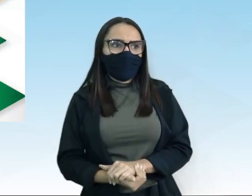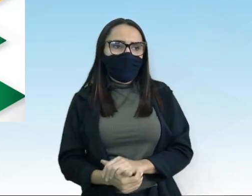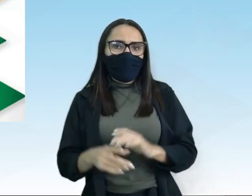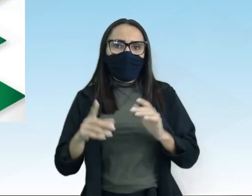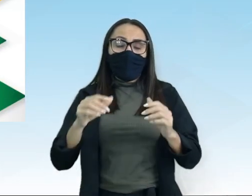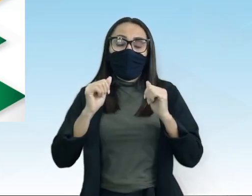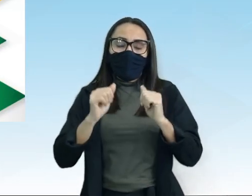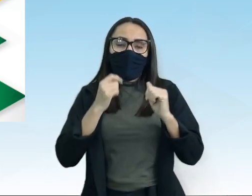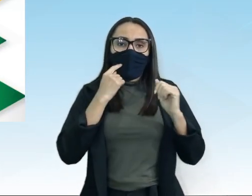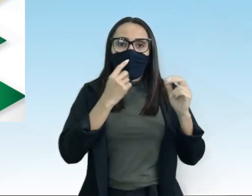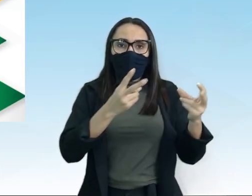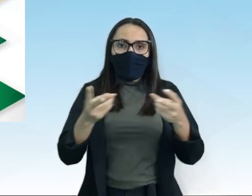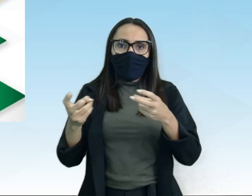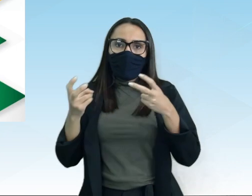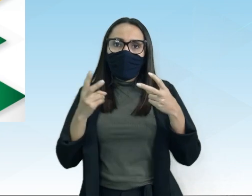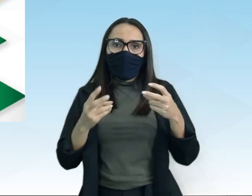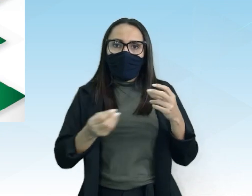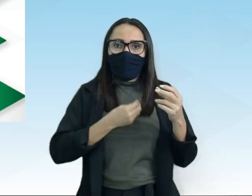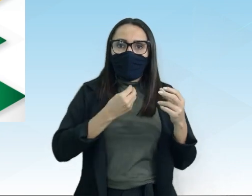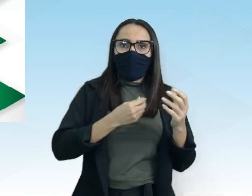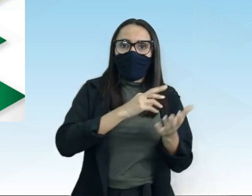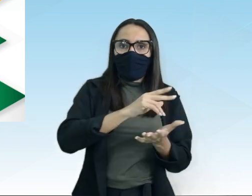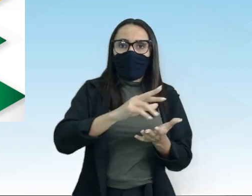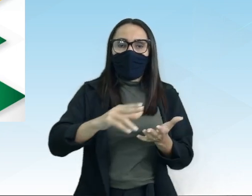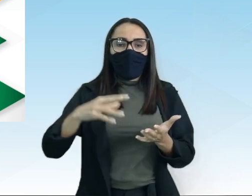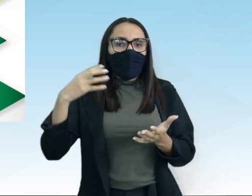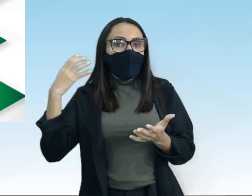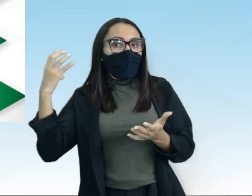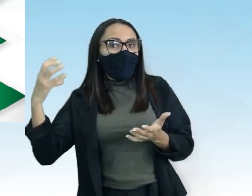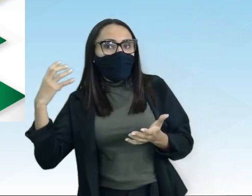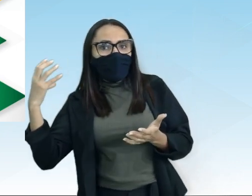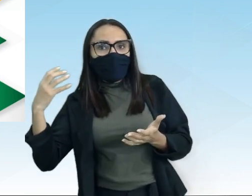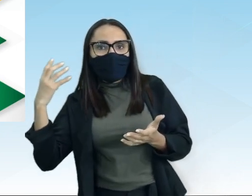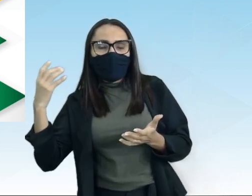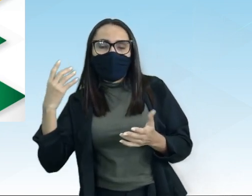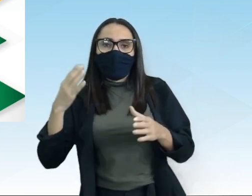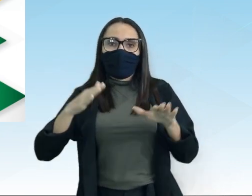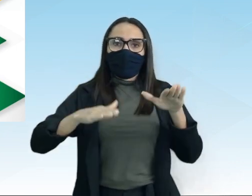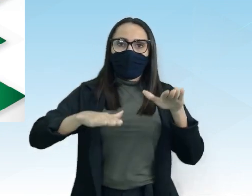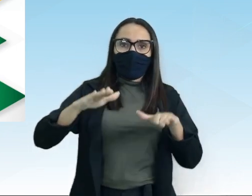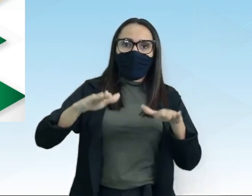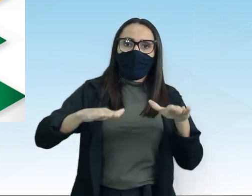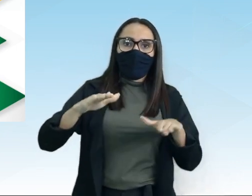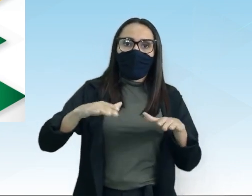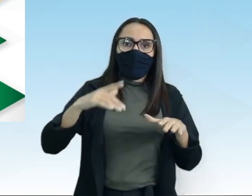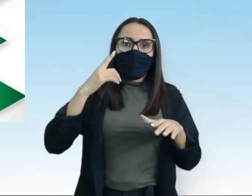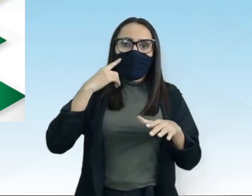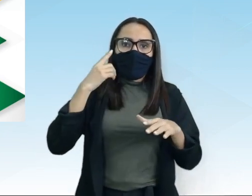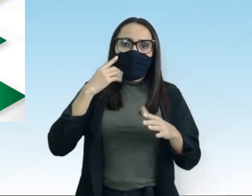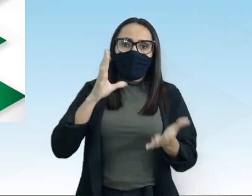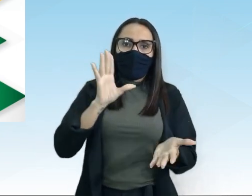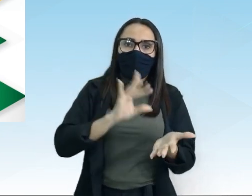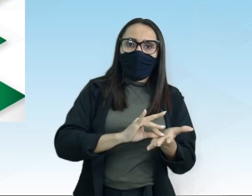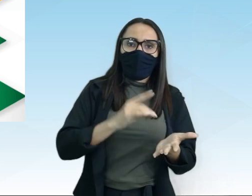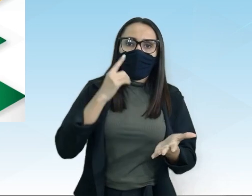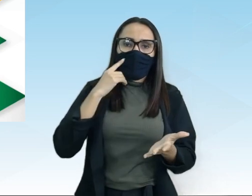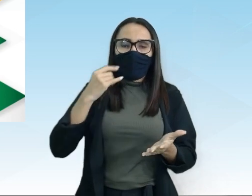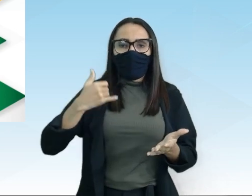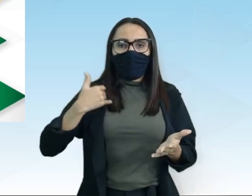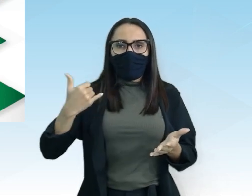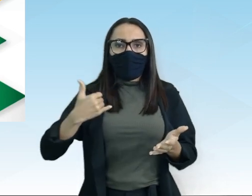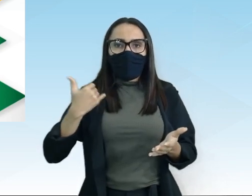pode perceber, existem variações sonoras que dependem de certos fatores, como